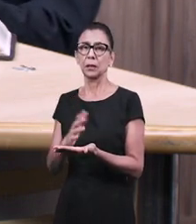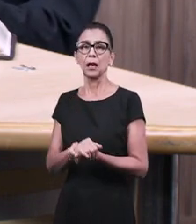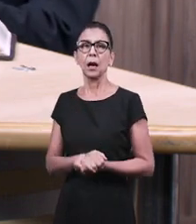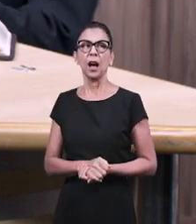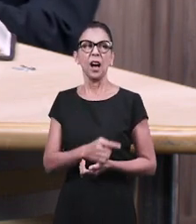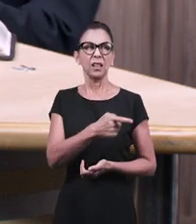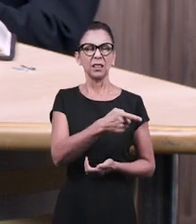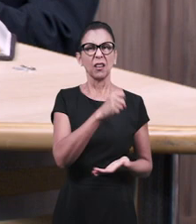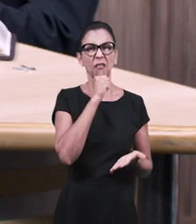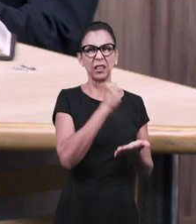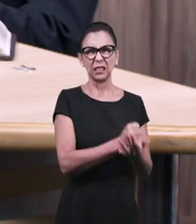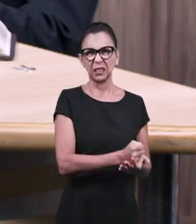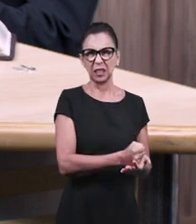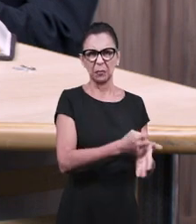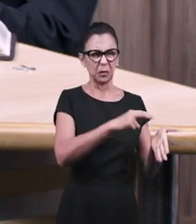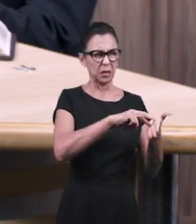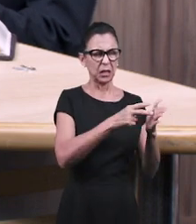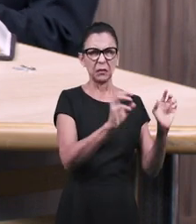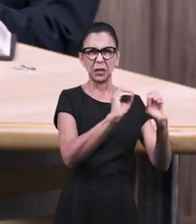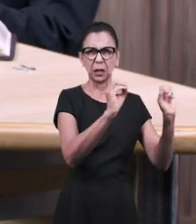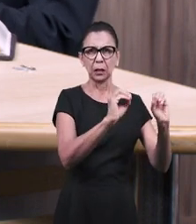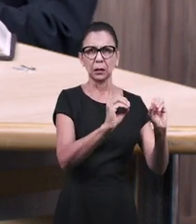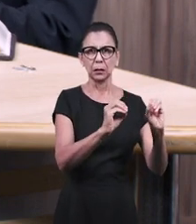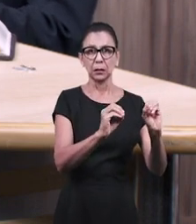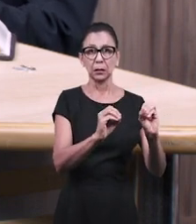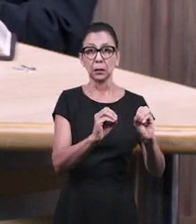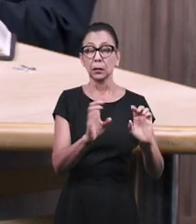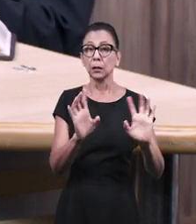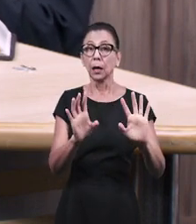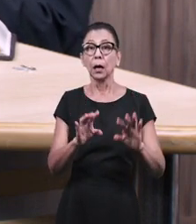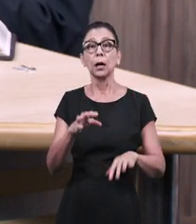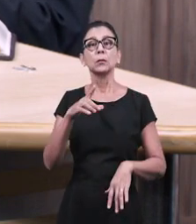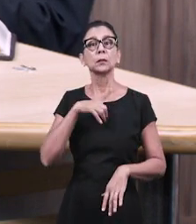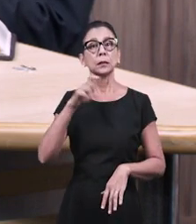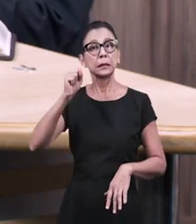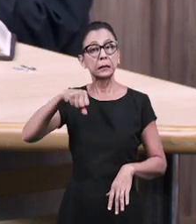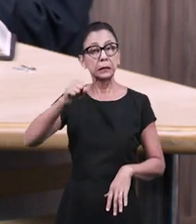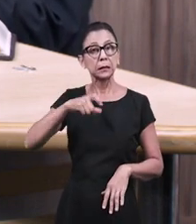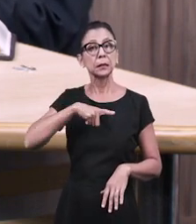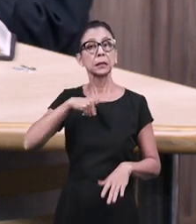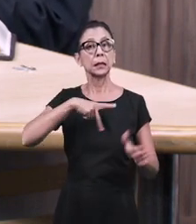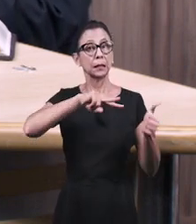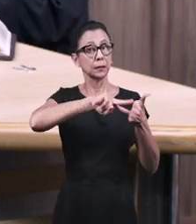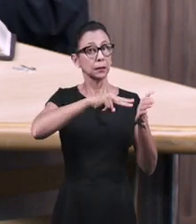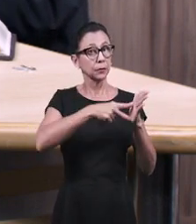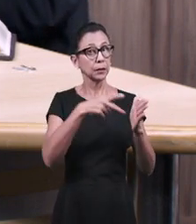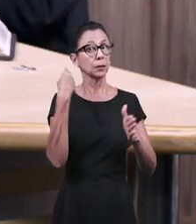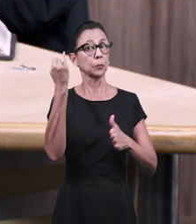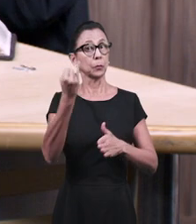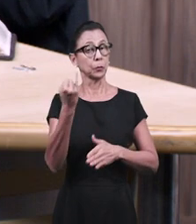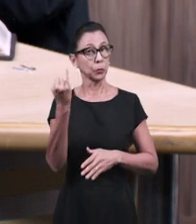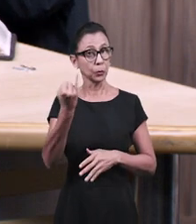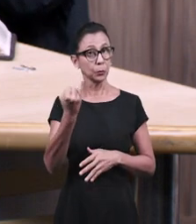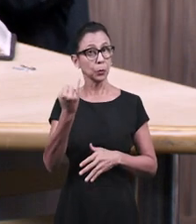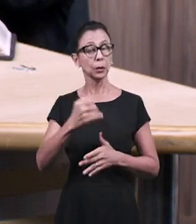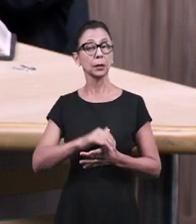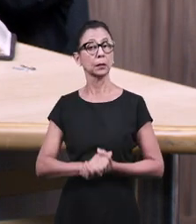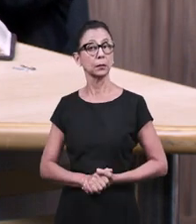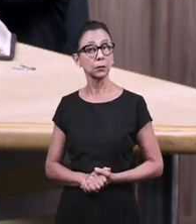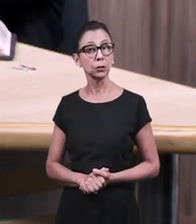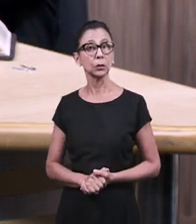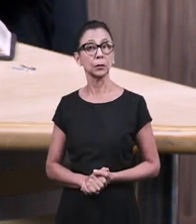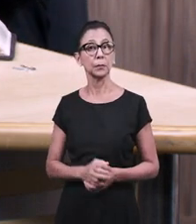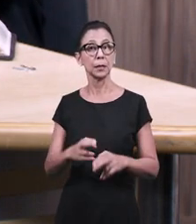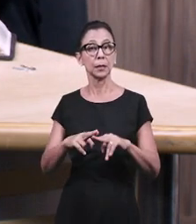Não, muito significado, abundante significado, mas só que nós vamos entender no espírito. Quando nós vemos o israelita